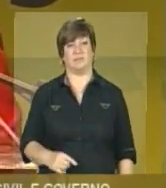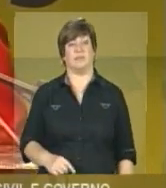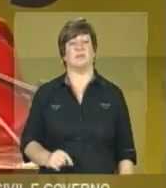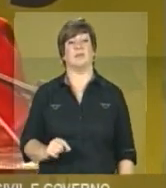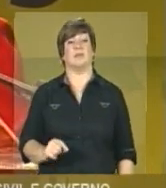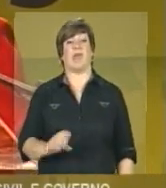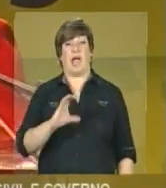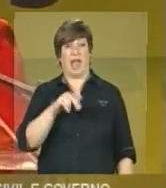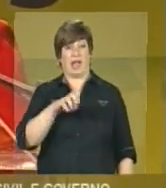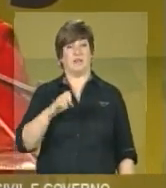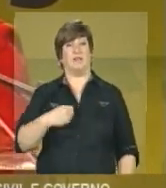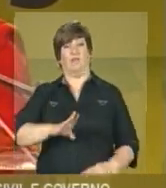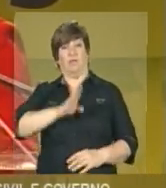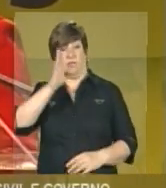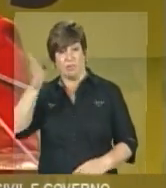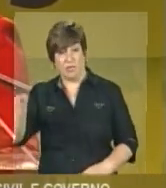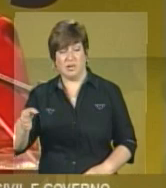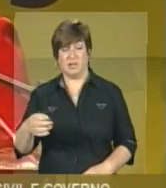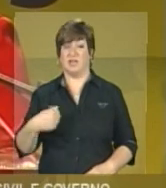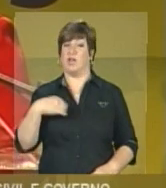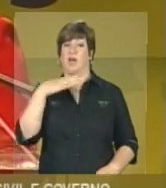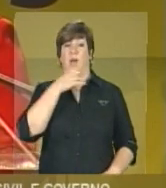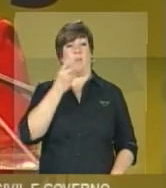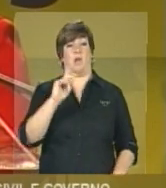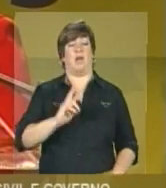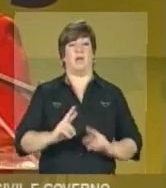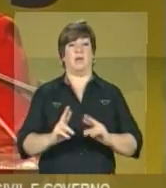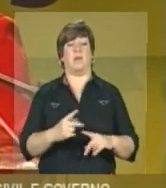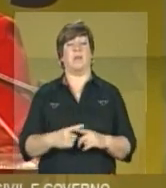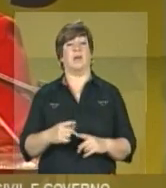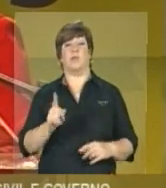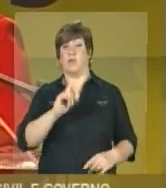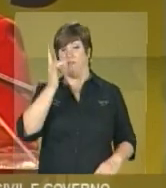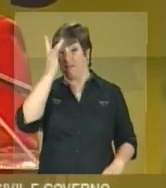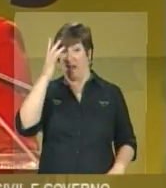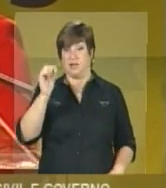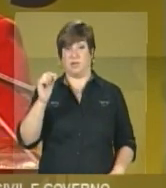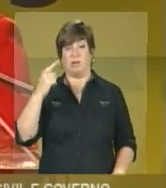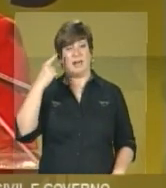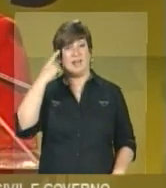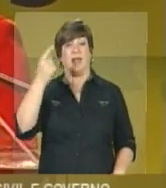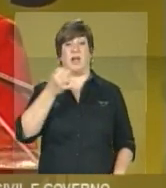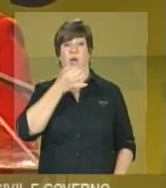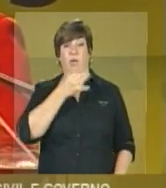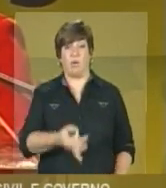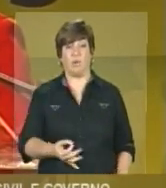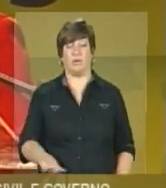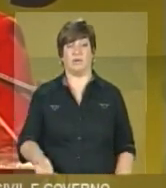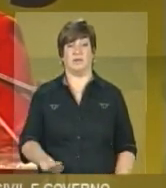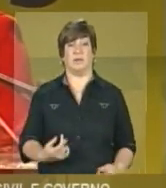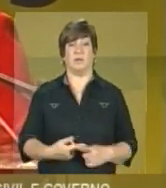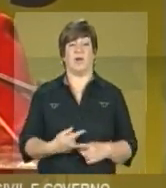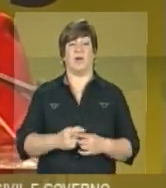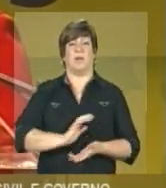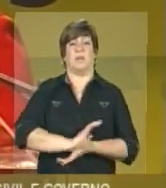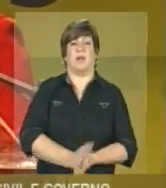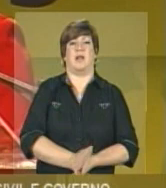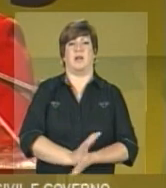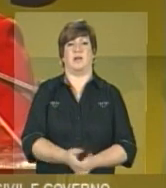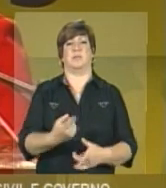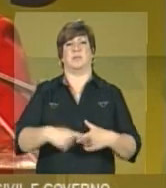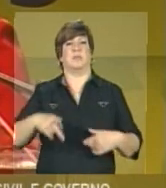produzir novas ideias e alternativas quando estamos dominados por